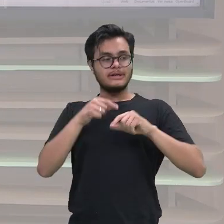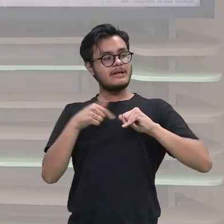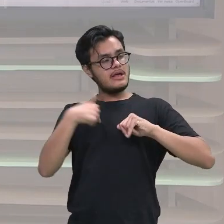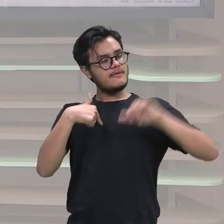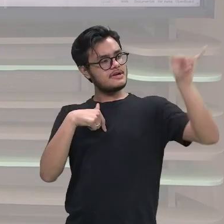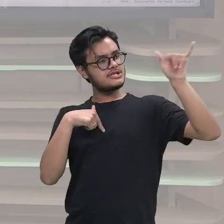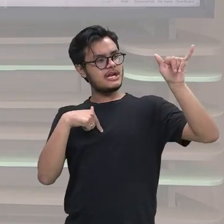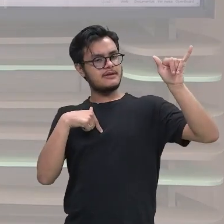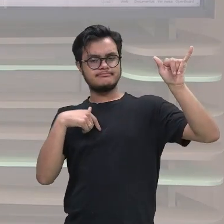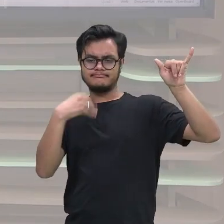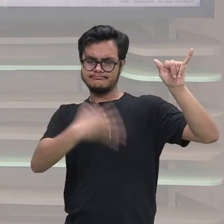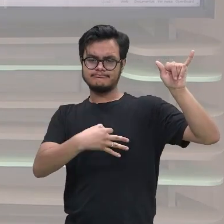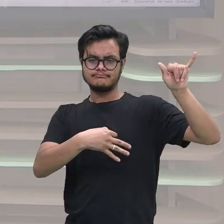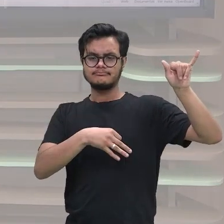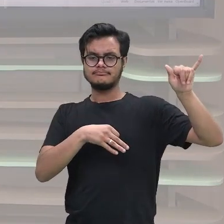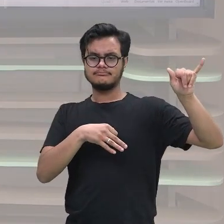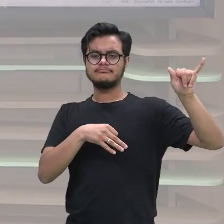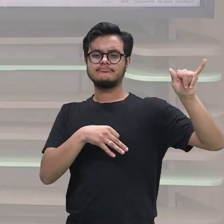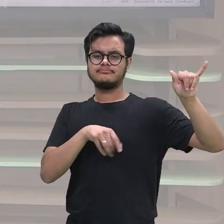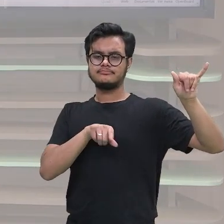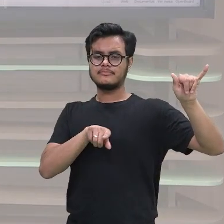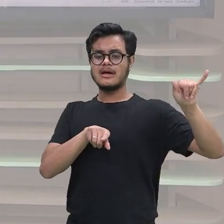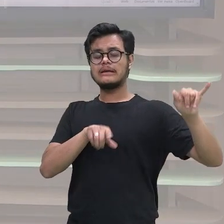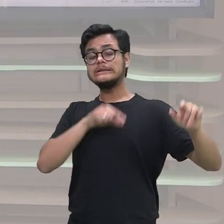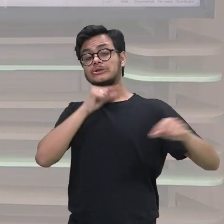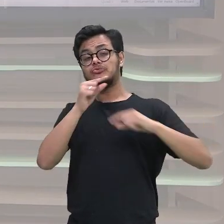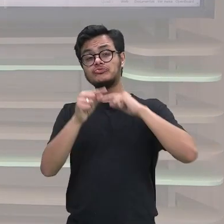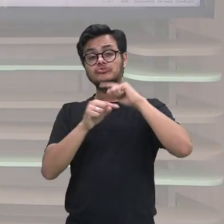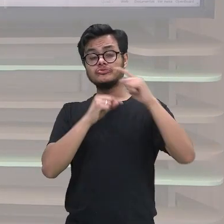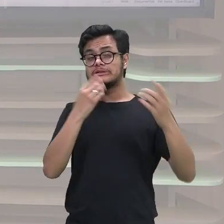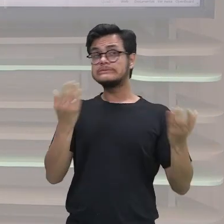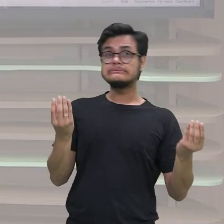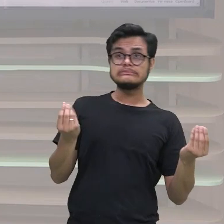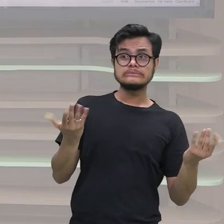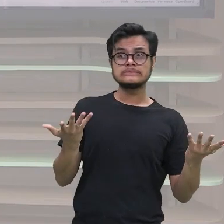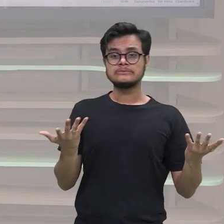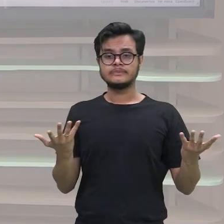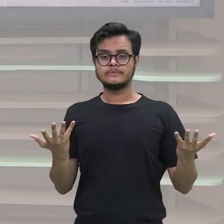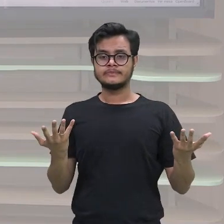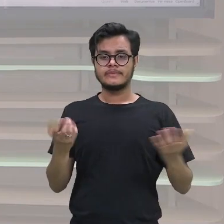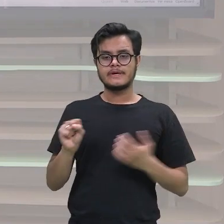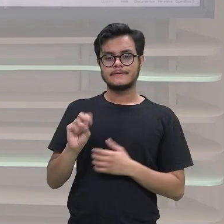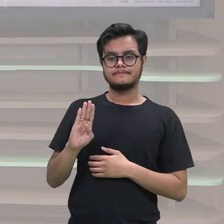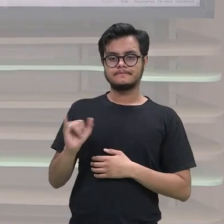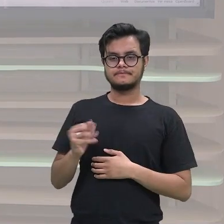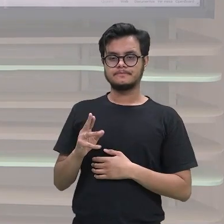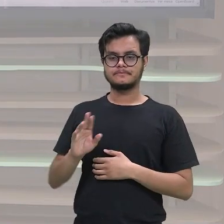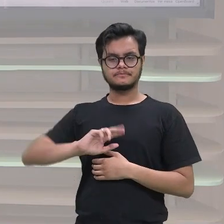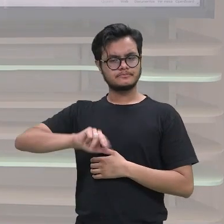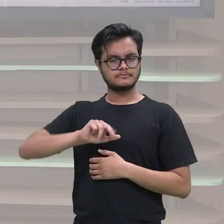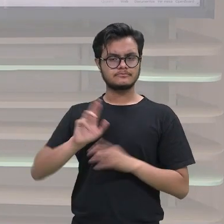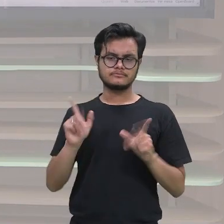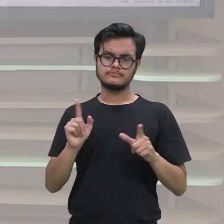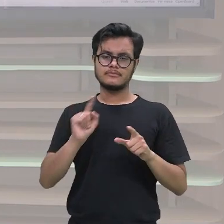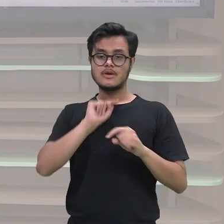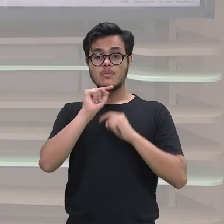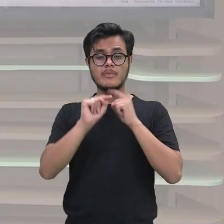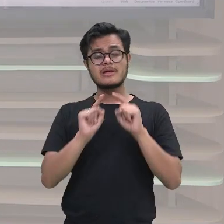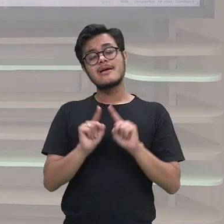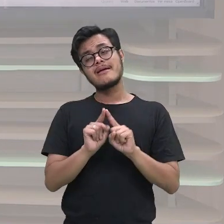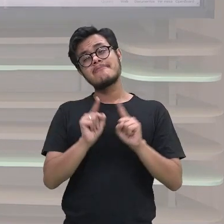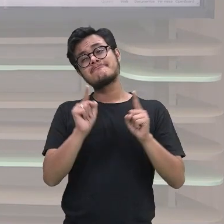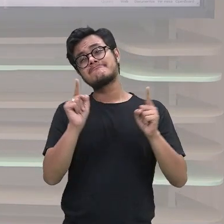Recife, viajaremos para Recife. O verbo subjuntivo, ele vai dizer,